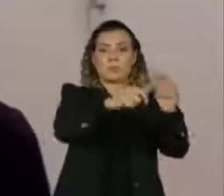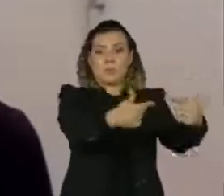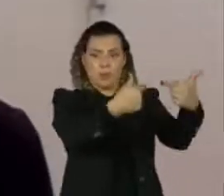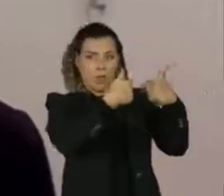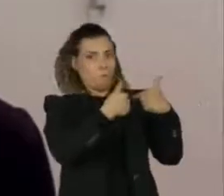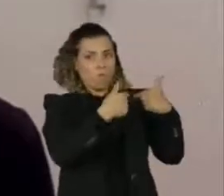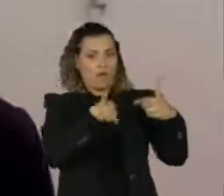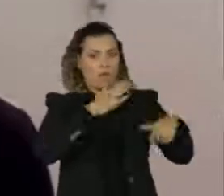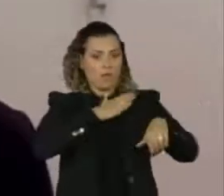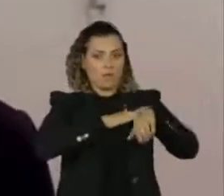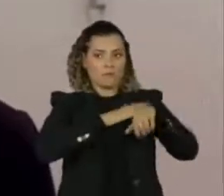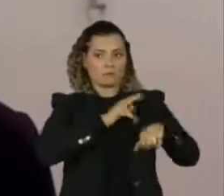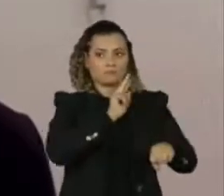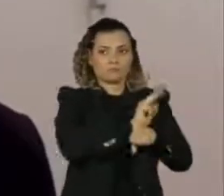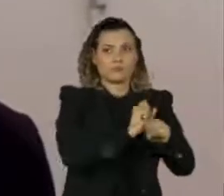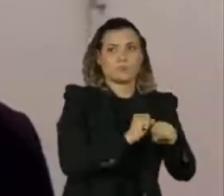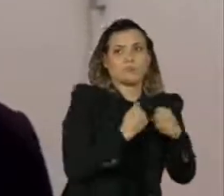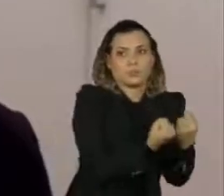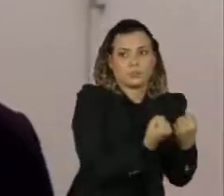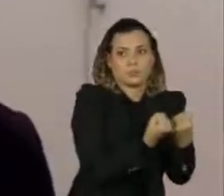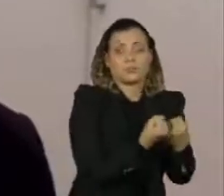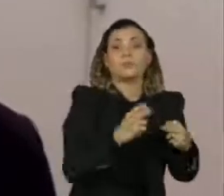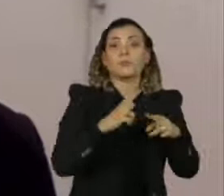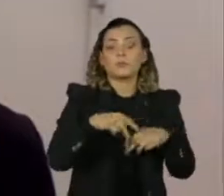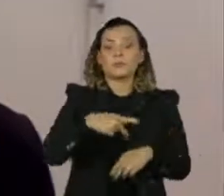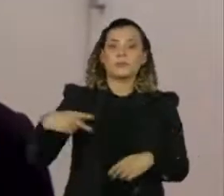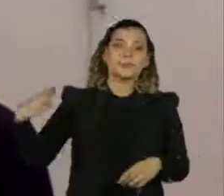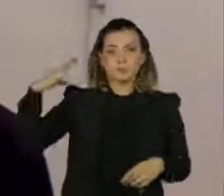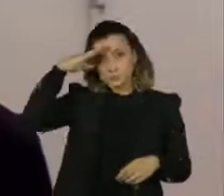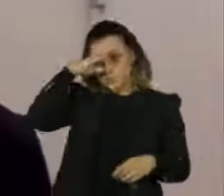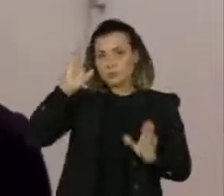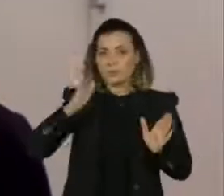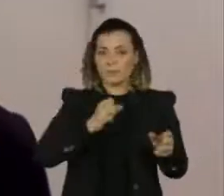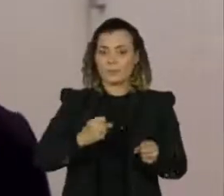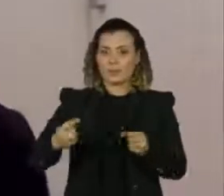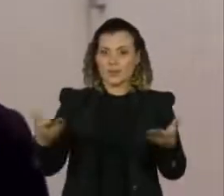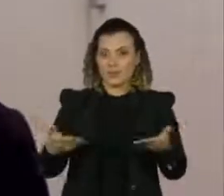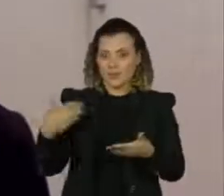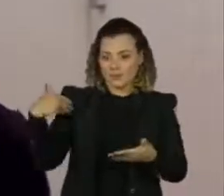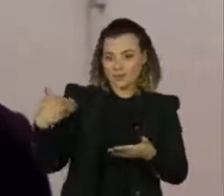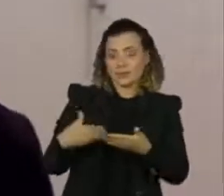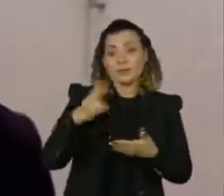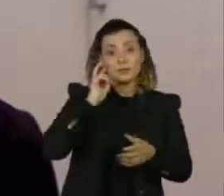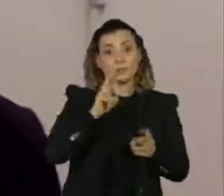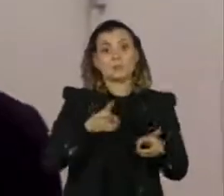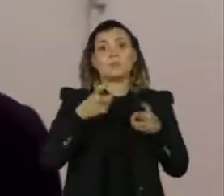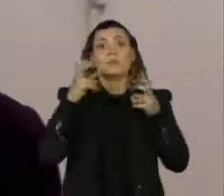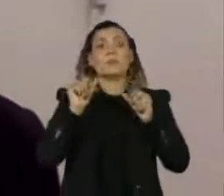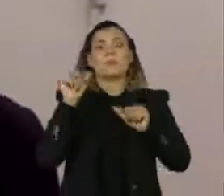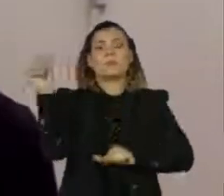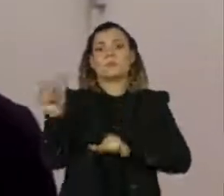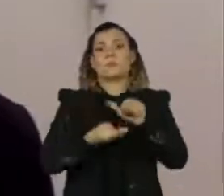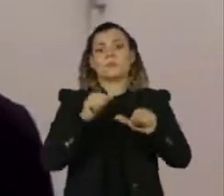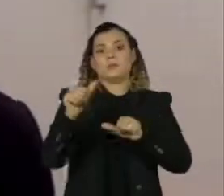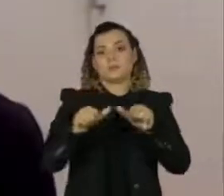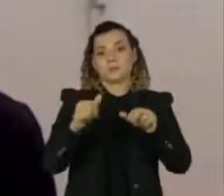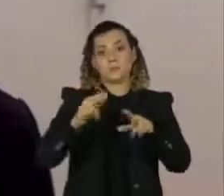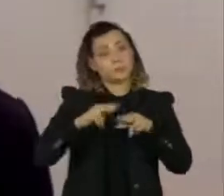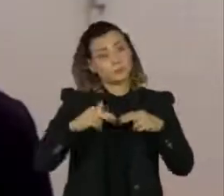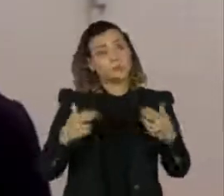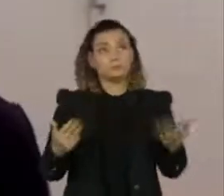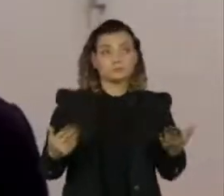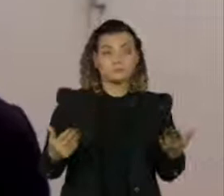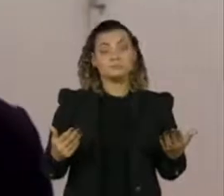últimos anos, também a partir da chegada de Jair Bolsonaro ao poder, a gente percebeu uma mudança nessa narrativa, por parte, se